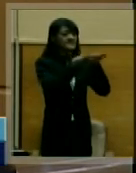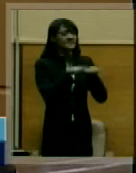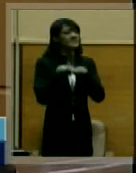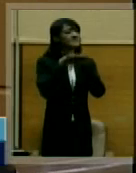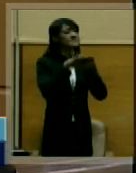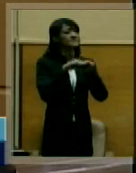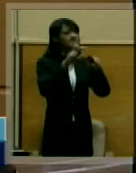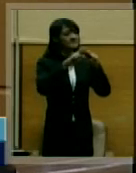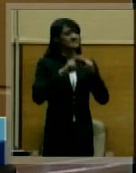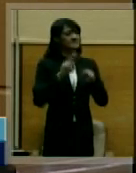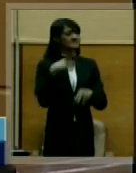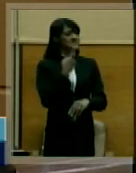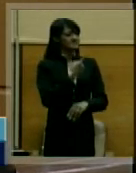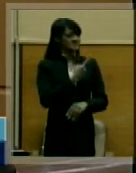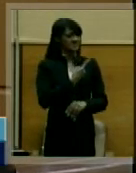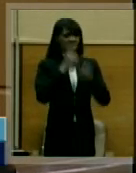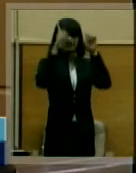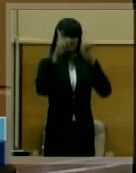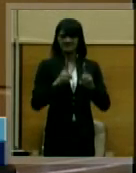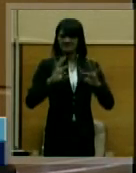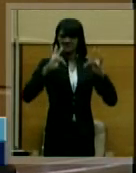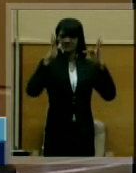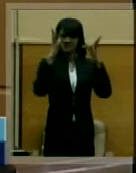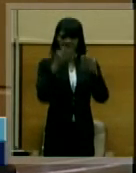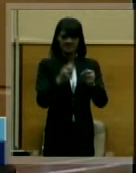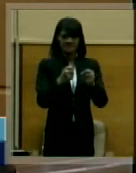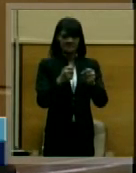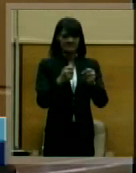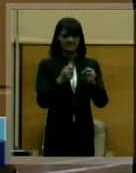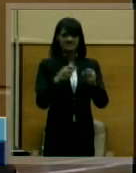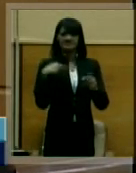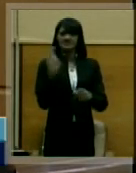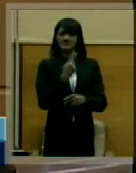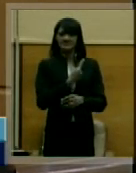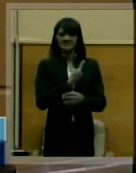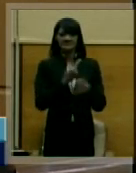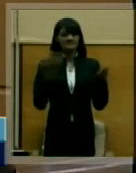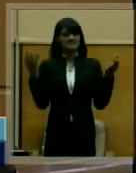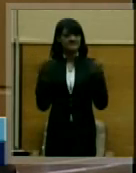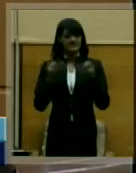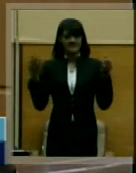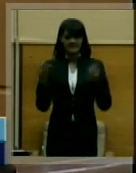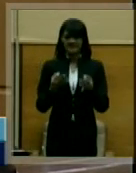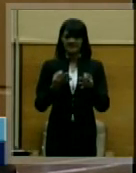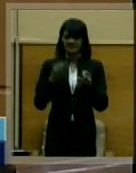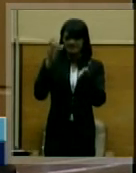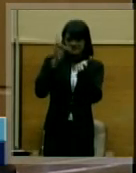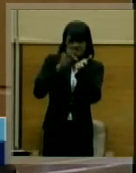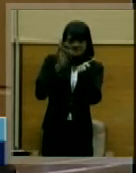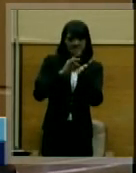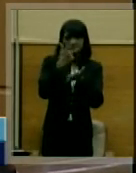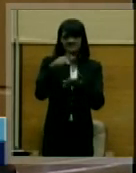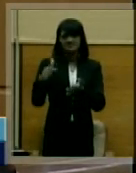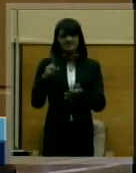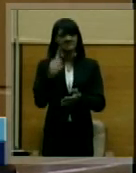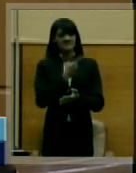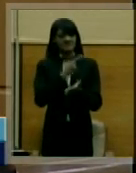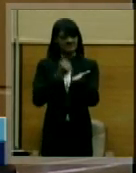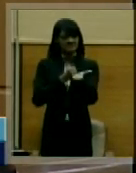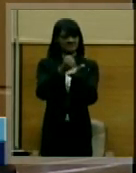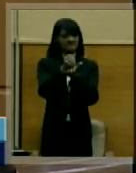visto, somos todos deficientes, somos todos imperfeitos, somos todos falíveis, somos todos passageiros e todos